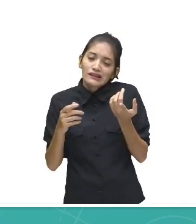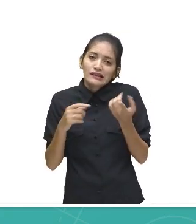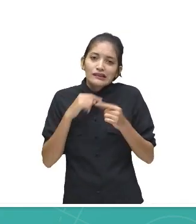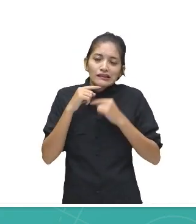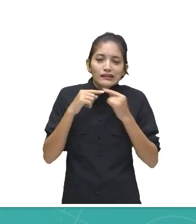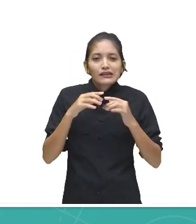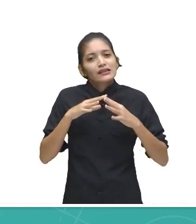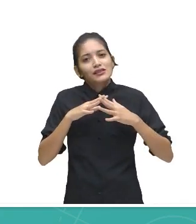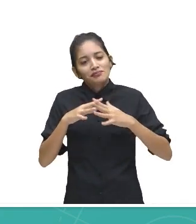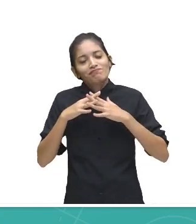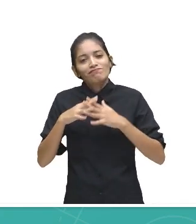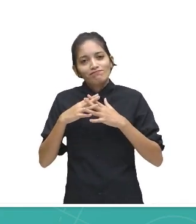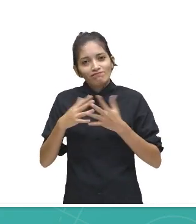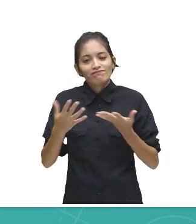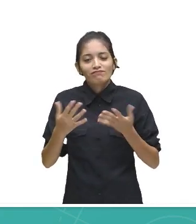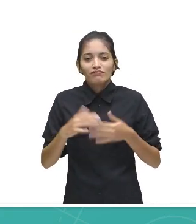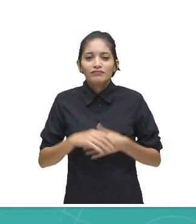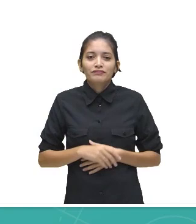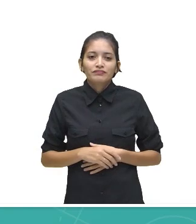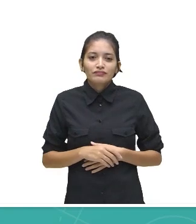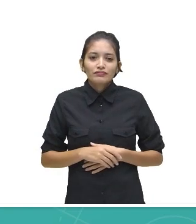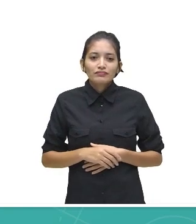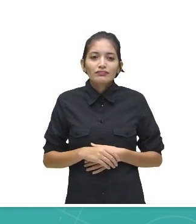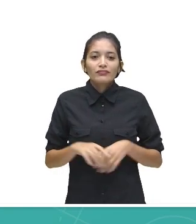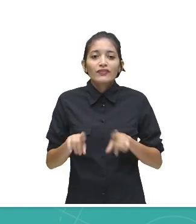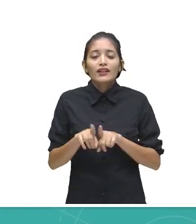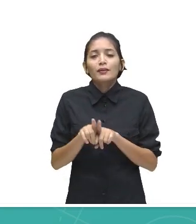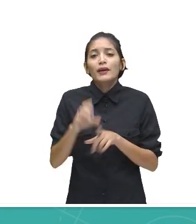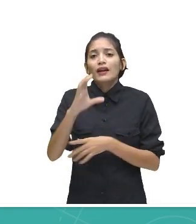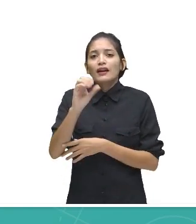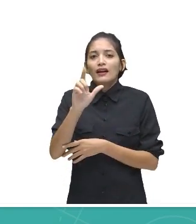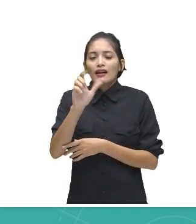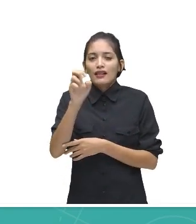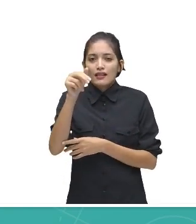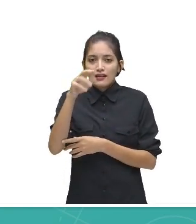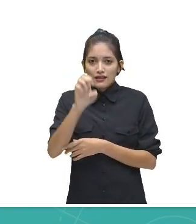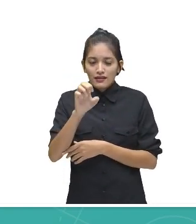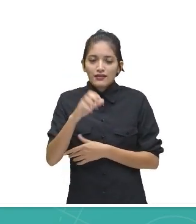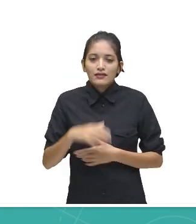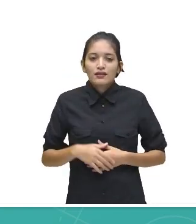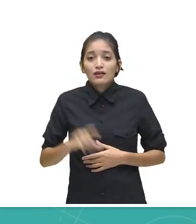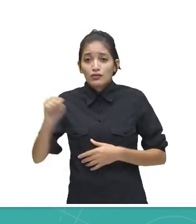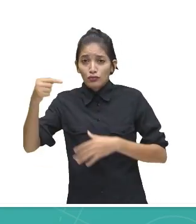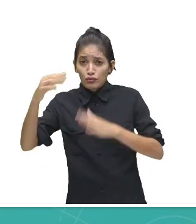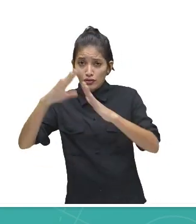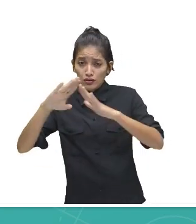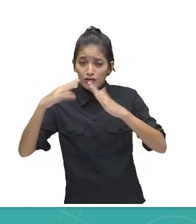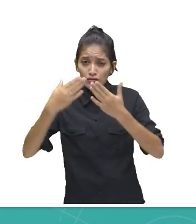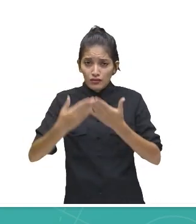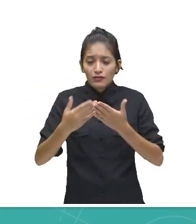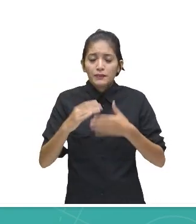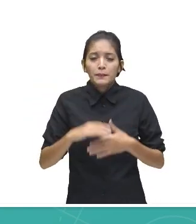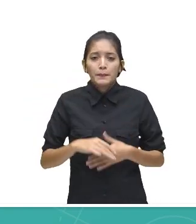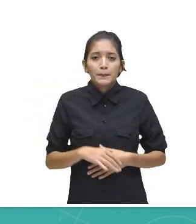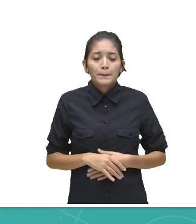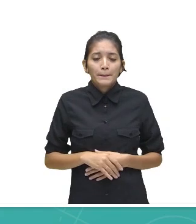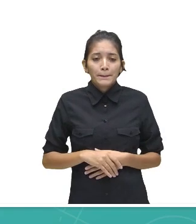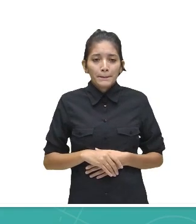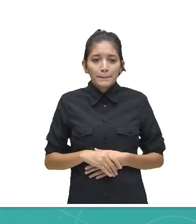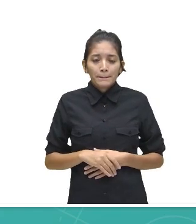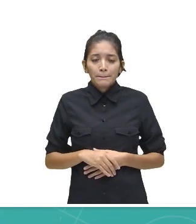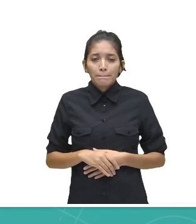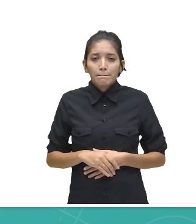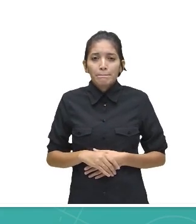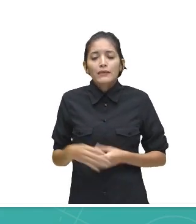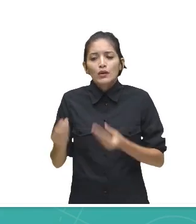confusa. Né? Kalene participando, né, lá da Francisca de Paula, comentou também o nome